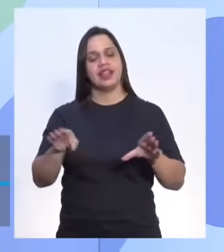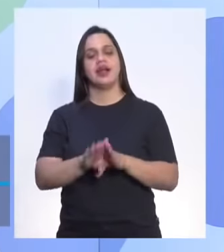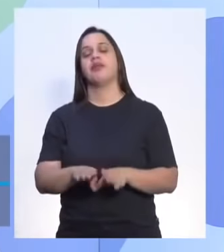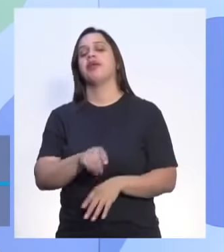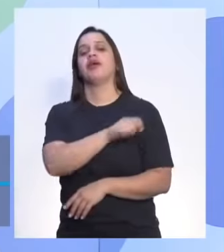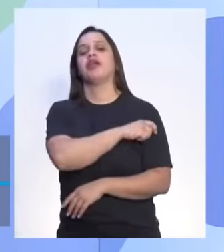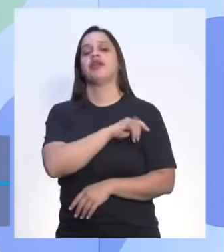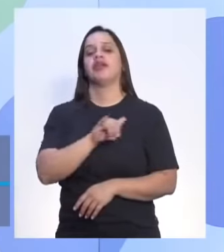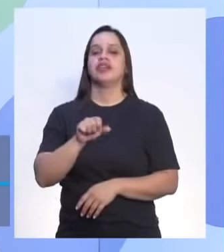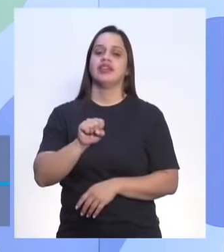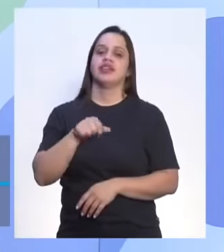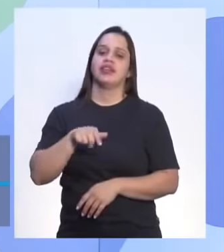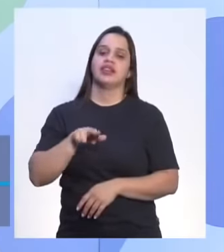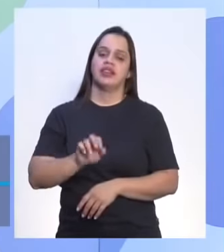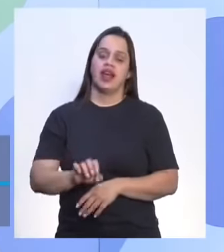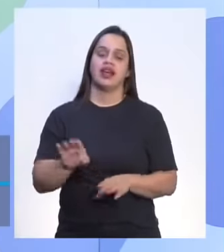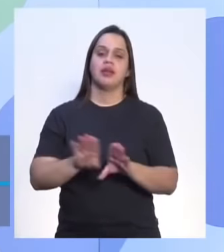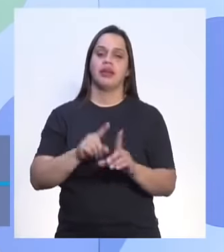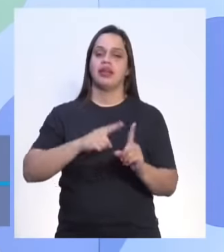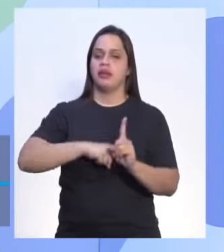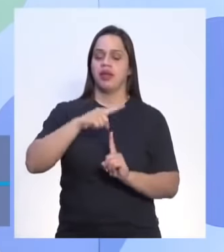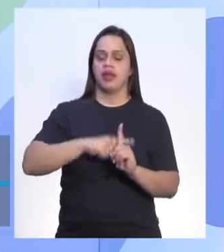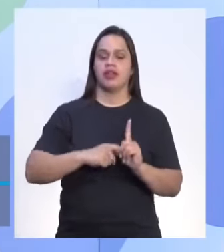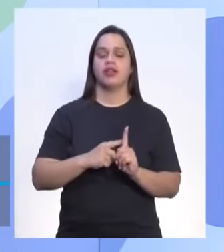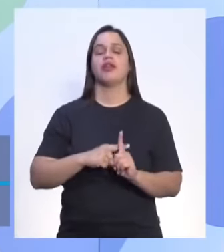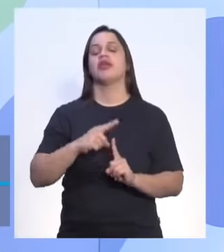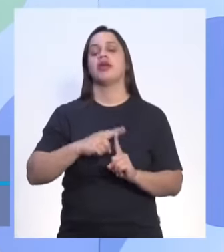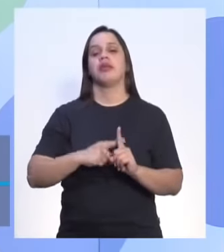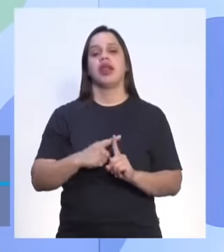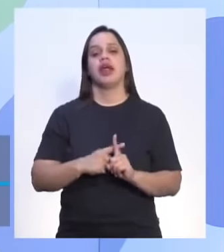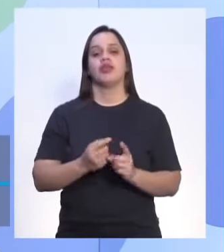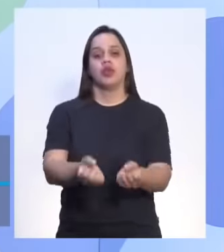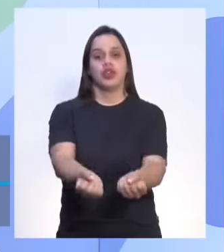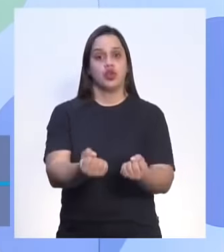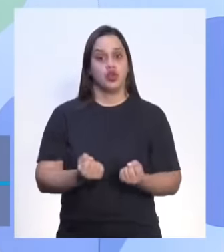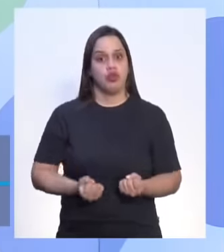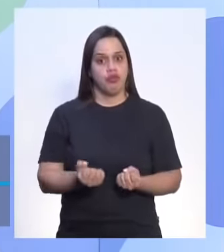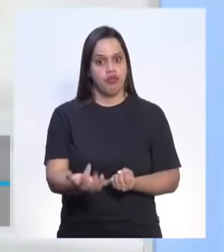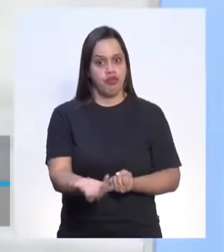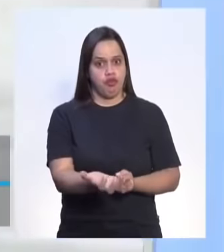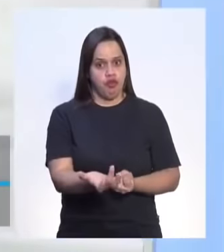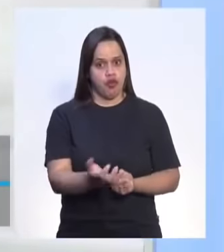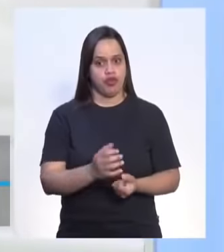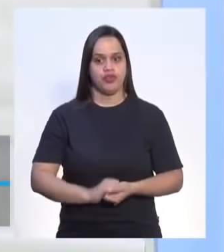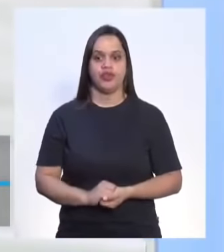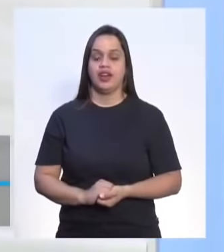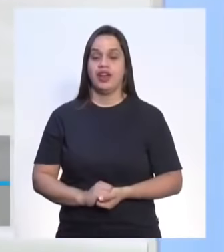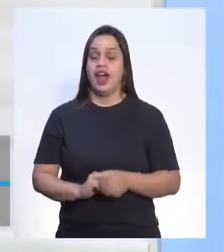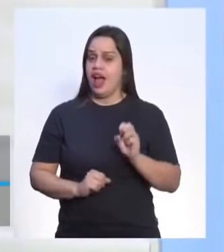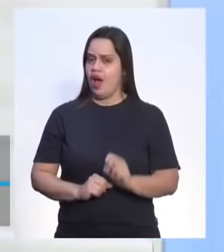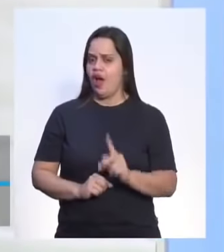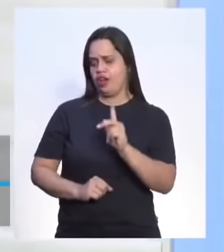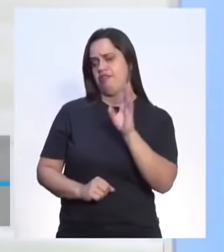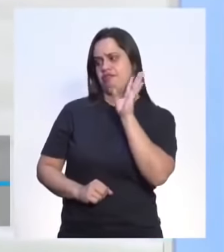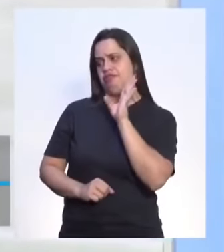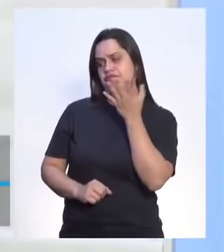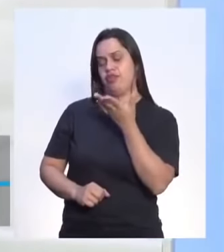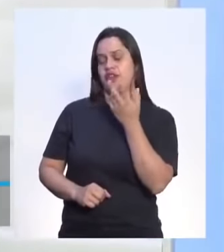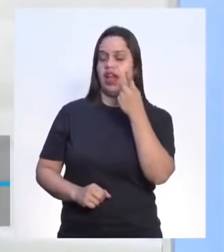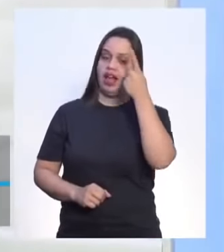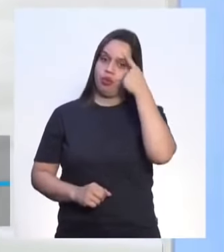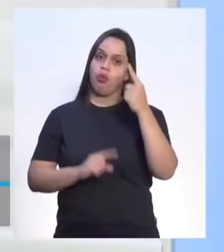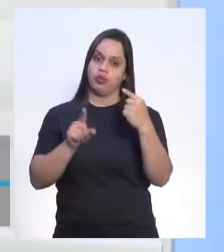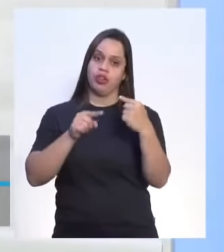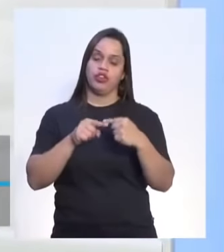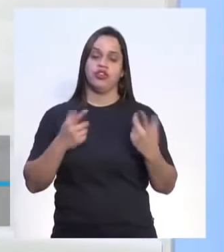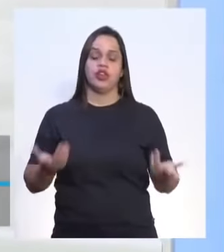temperatura do forno. Encontrei muito temperatura do forno. Legal. Tá? Então, foi essa a intenção. A gente não pode dizer que, né, o